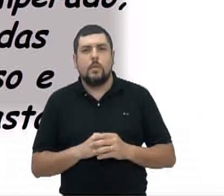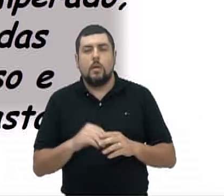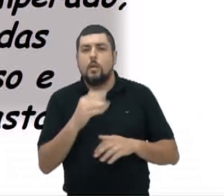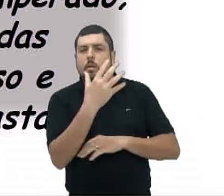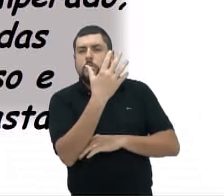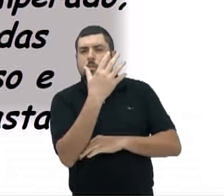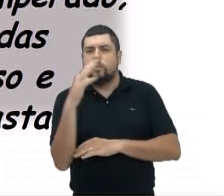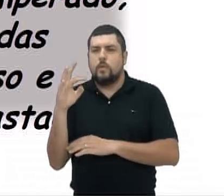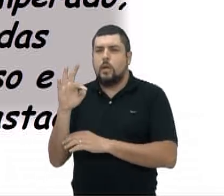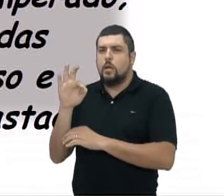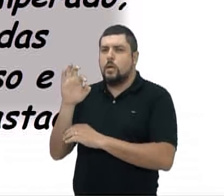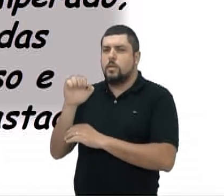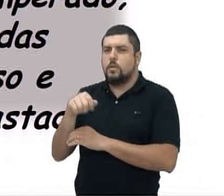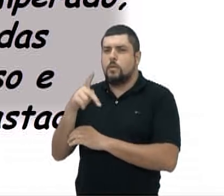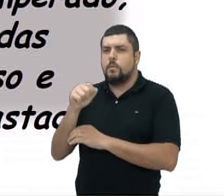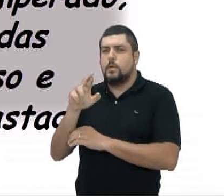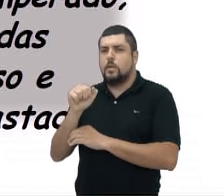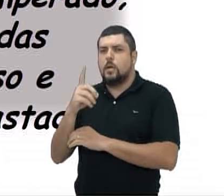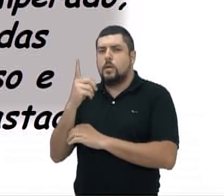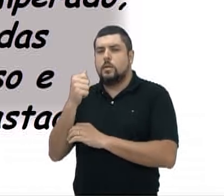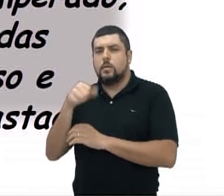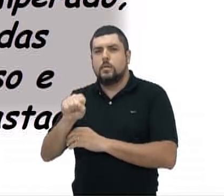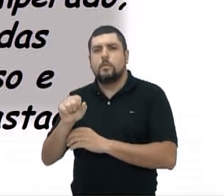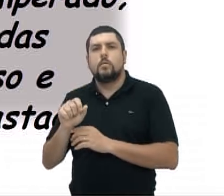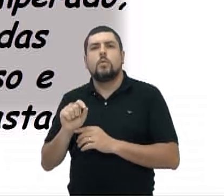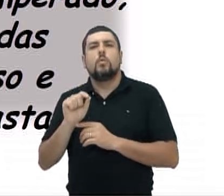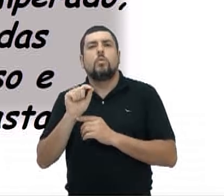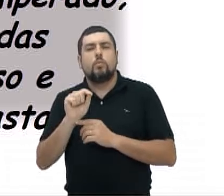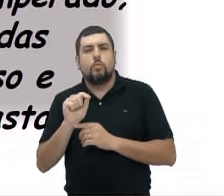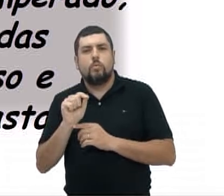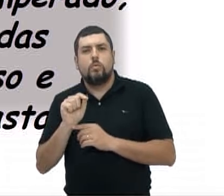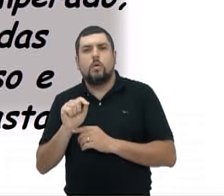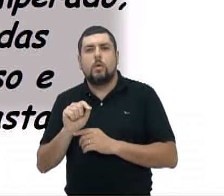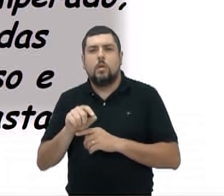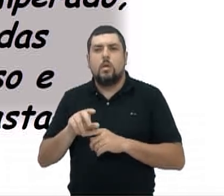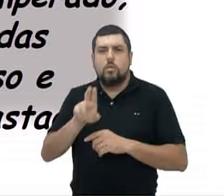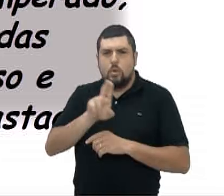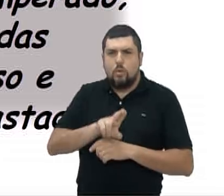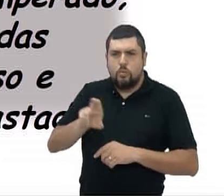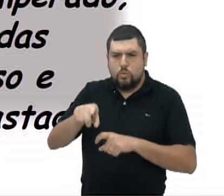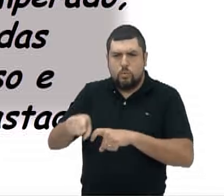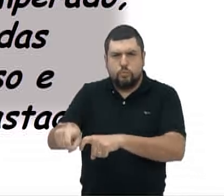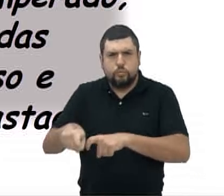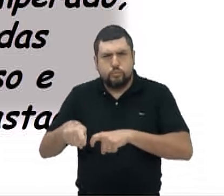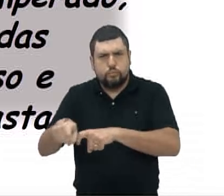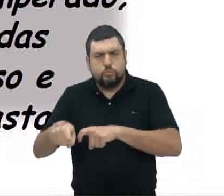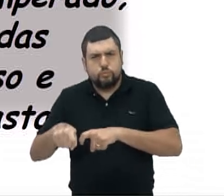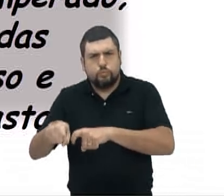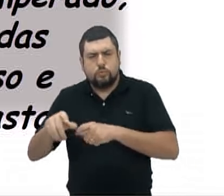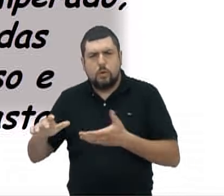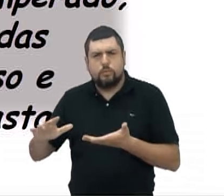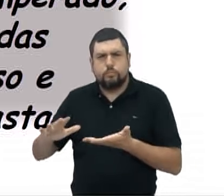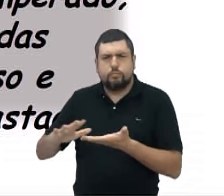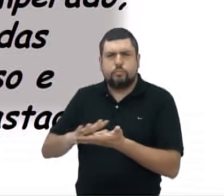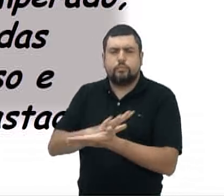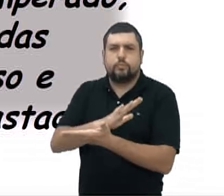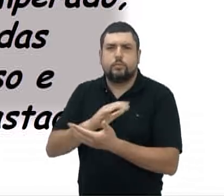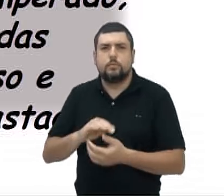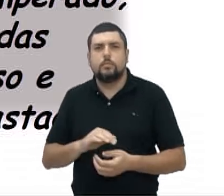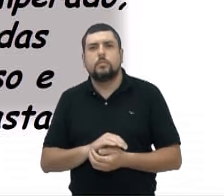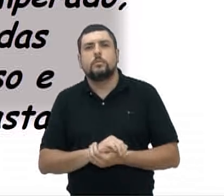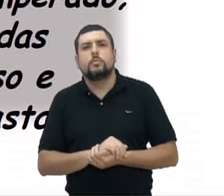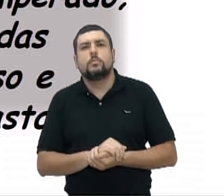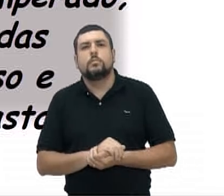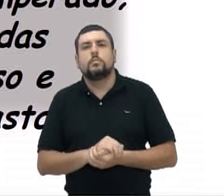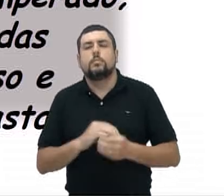temperadas foram sujeitas a grande interferência pelo uso e ocupação do solo e por isso foram muito